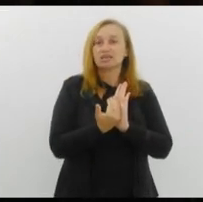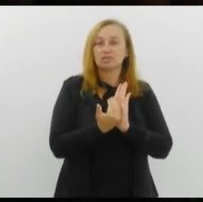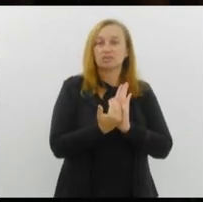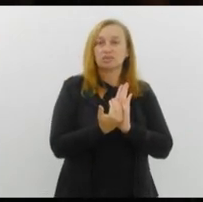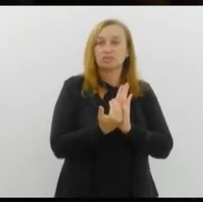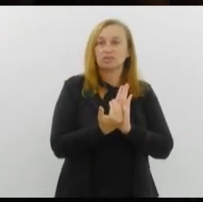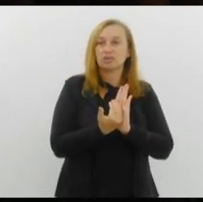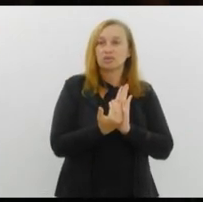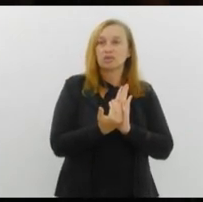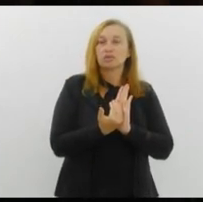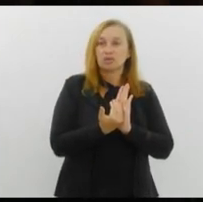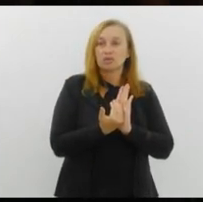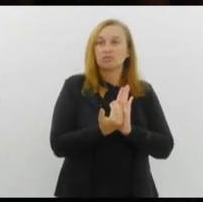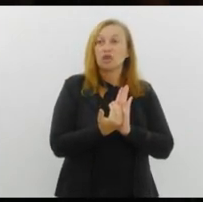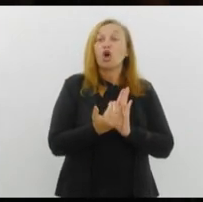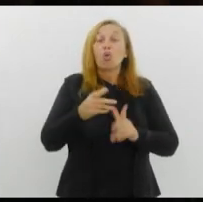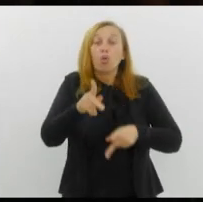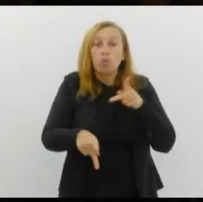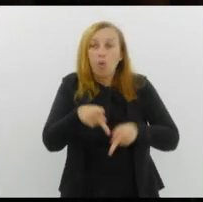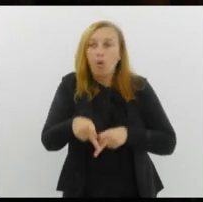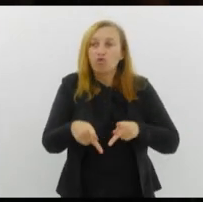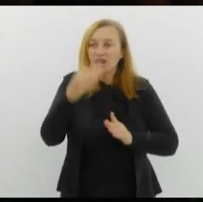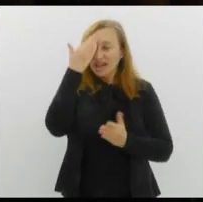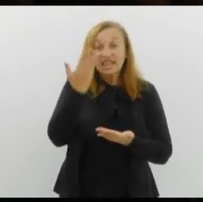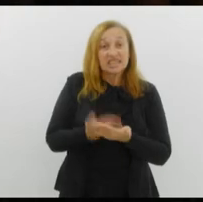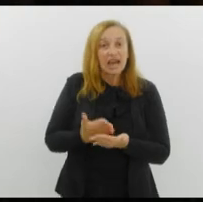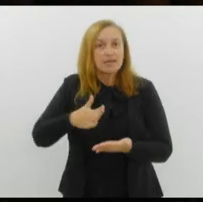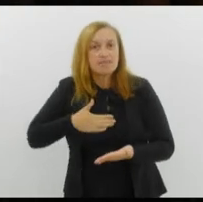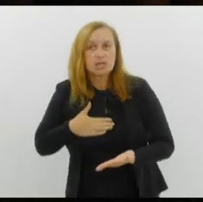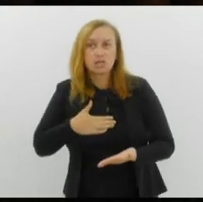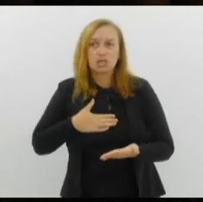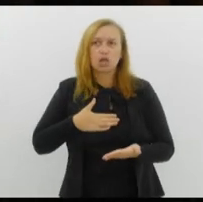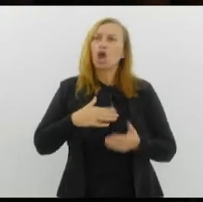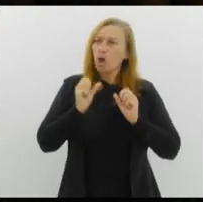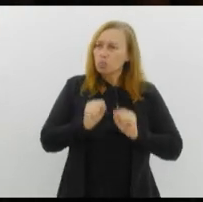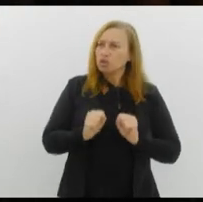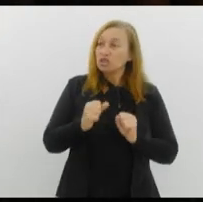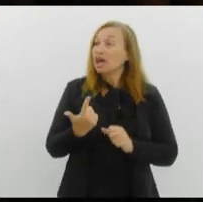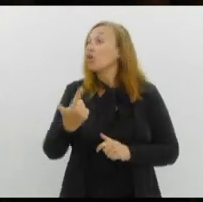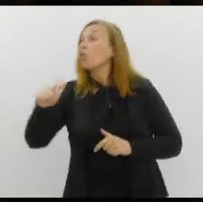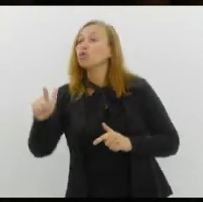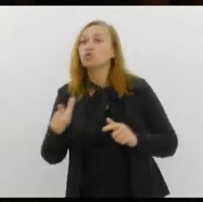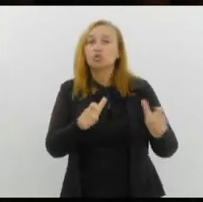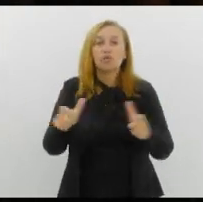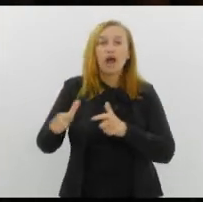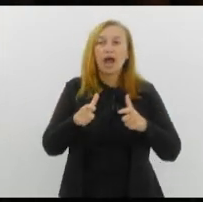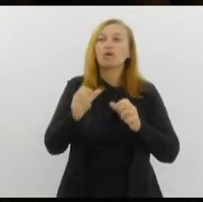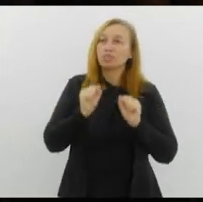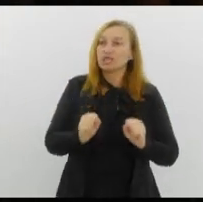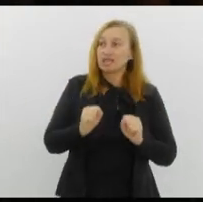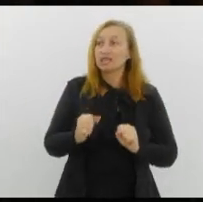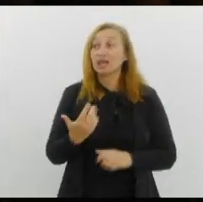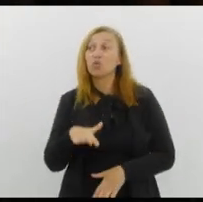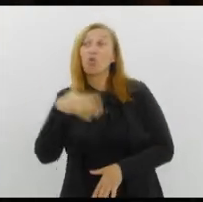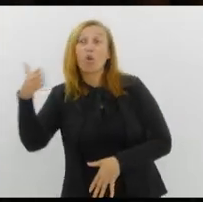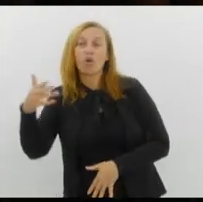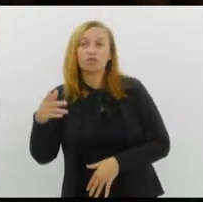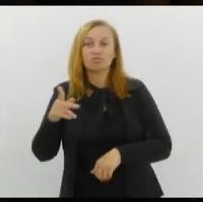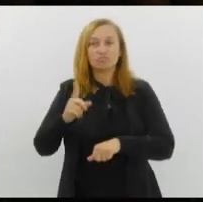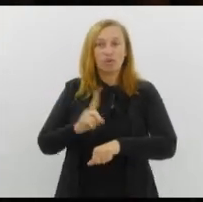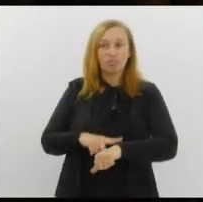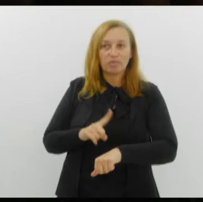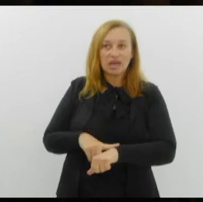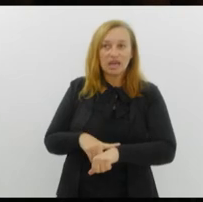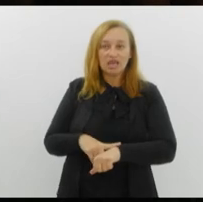eleitor, com pessoas que confiaram em mim, que eu podia estar em outro lugar, né? Podia estar do outro lado, podia estar em Noronha, podia